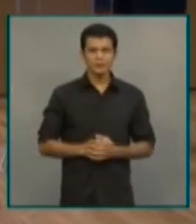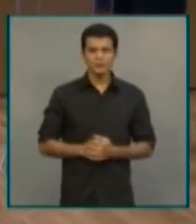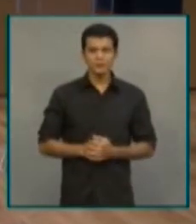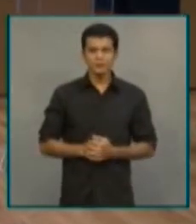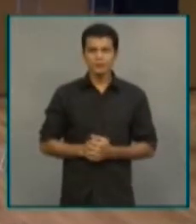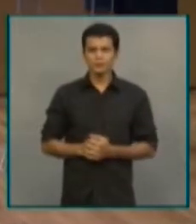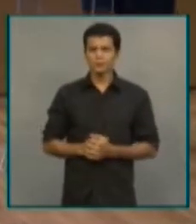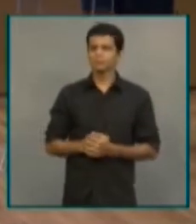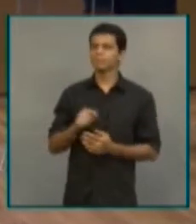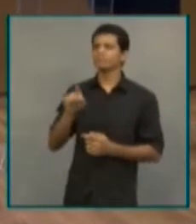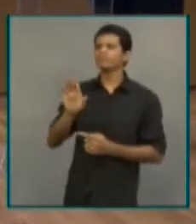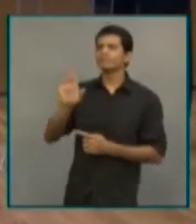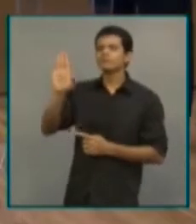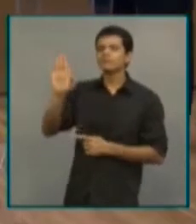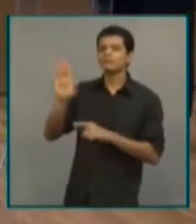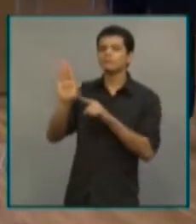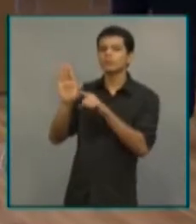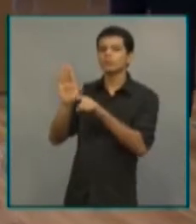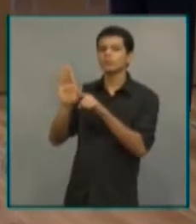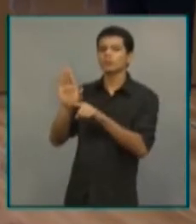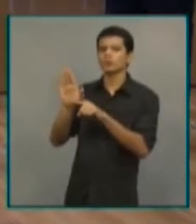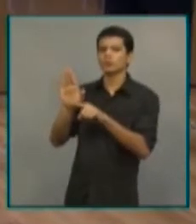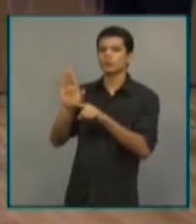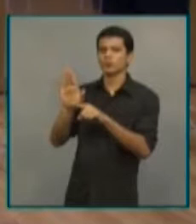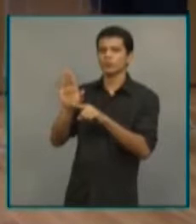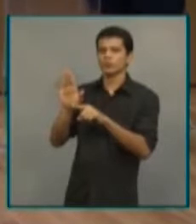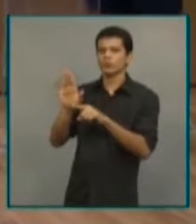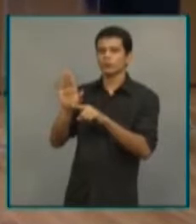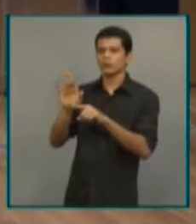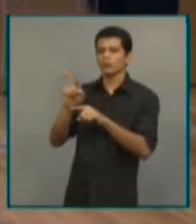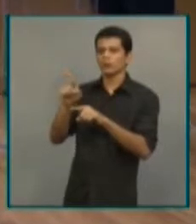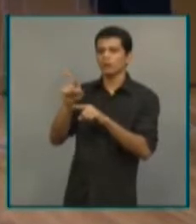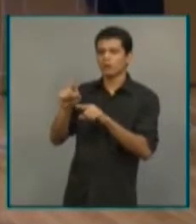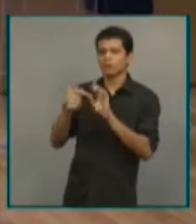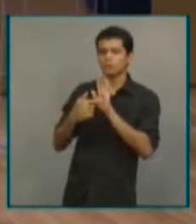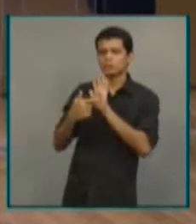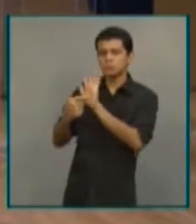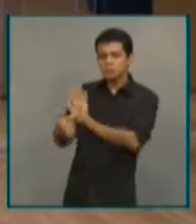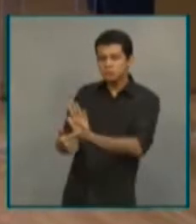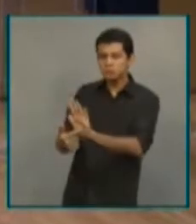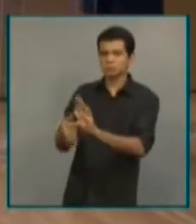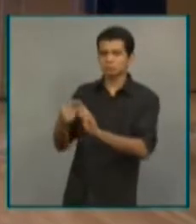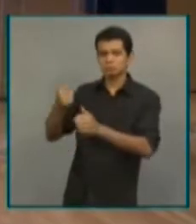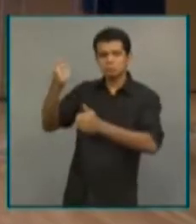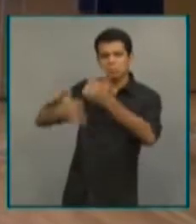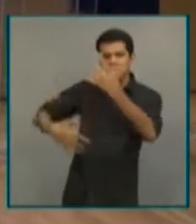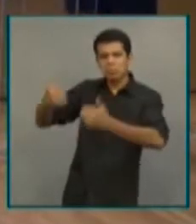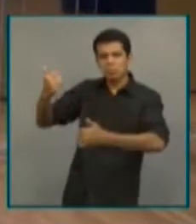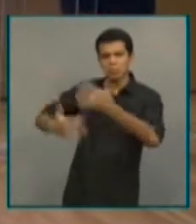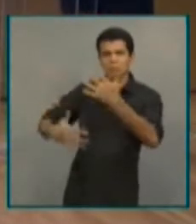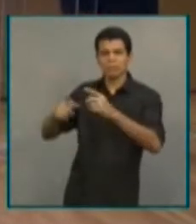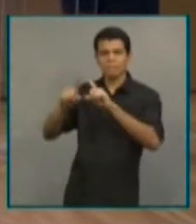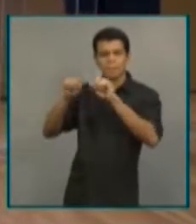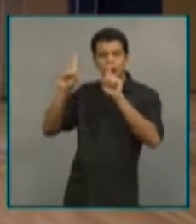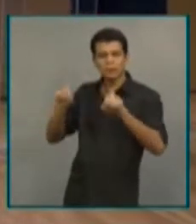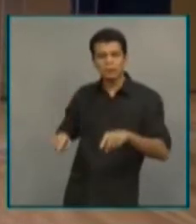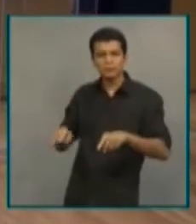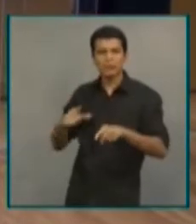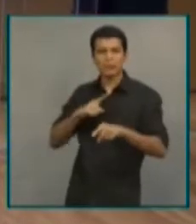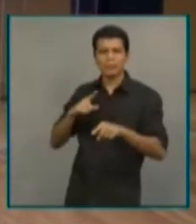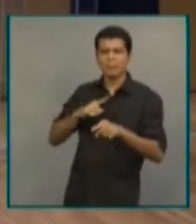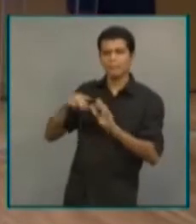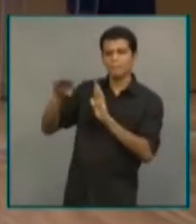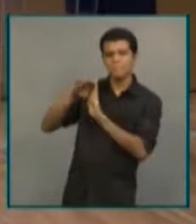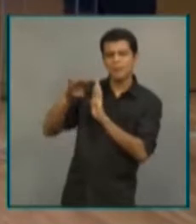Candidata, na sua apresentação, Vossa Excelência disse aí dos seus projetos, mas não